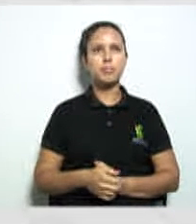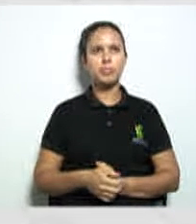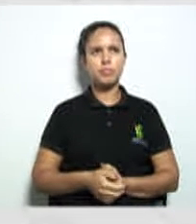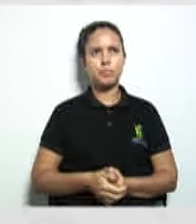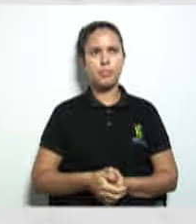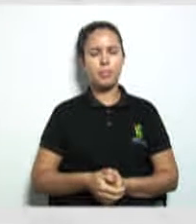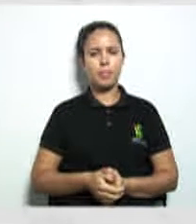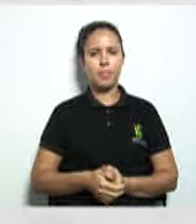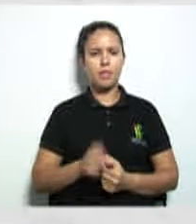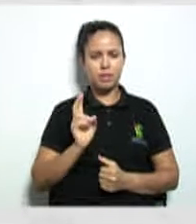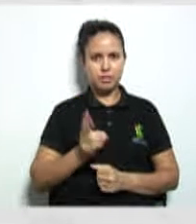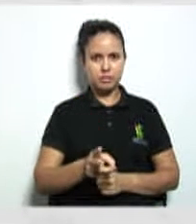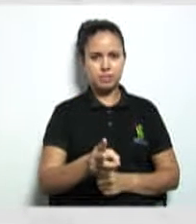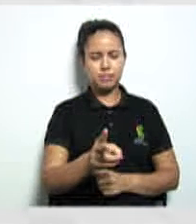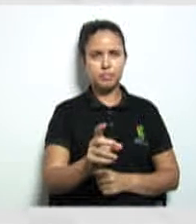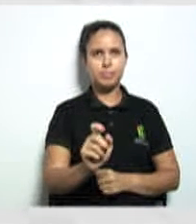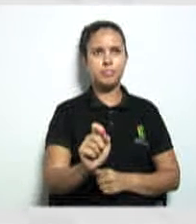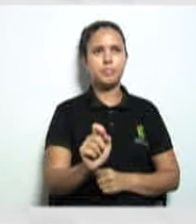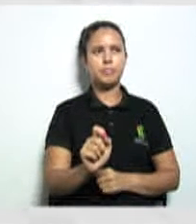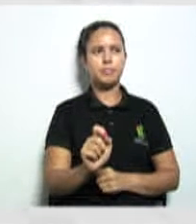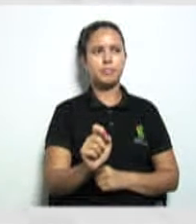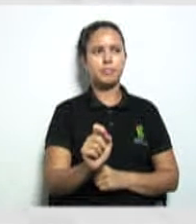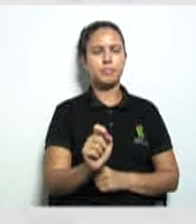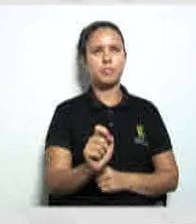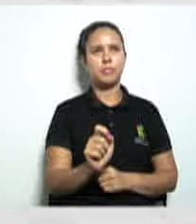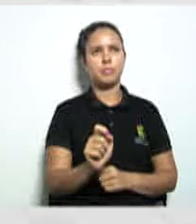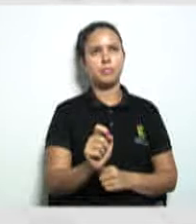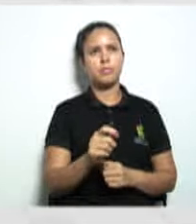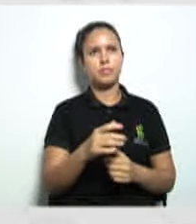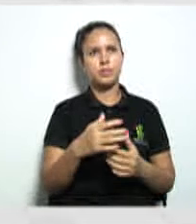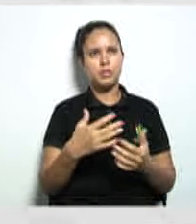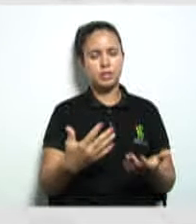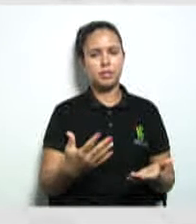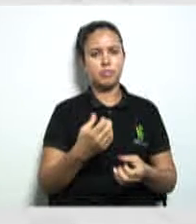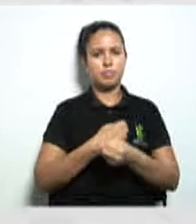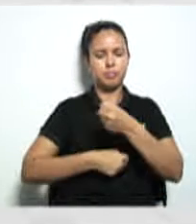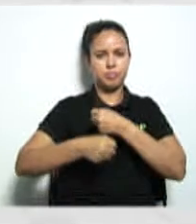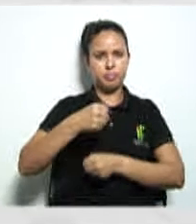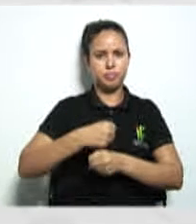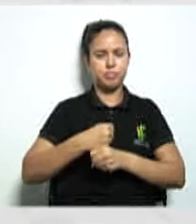Então, continuando aqui, não é isso? Então, ela surgiu aqui em